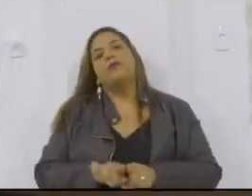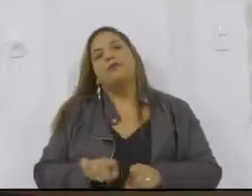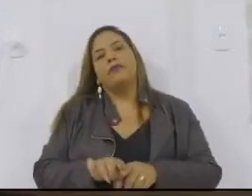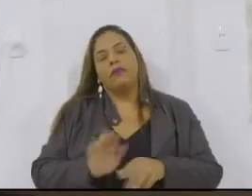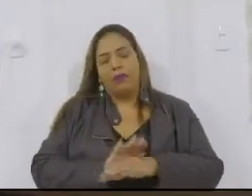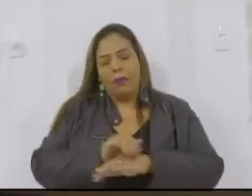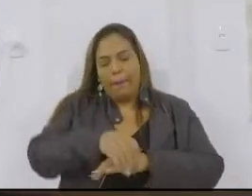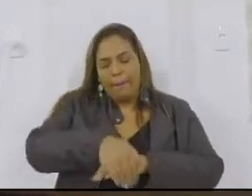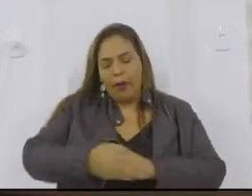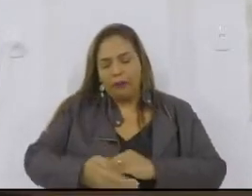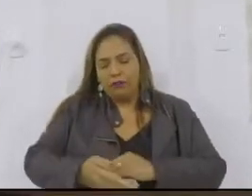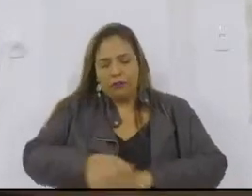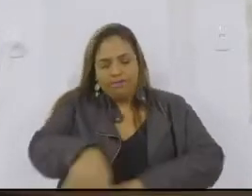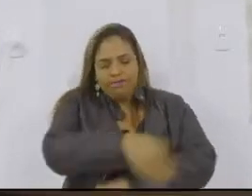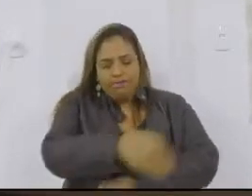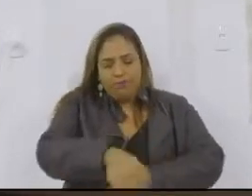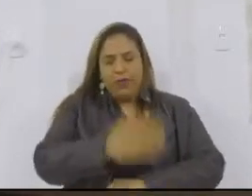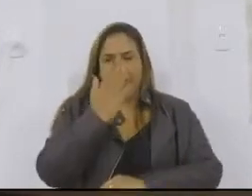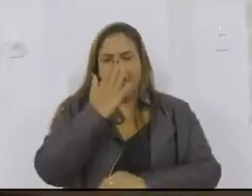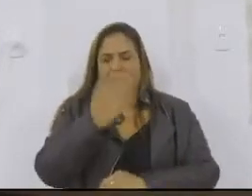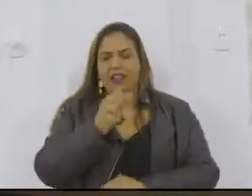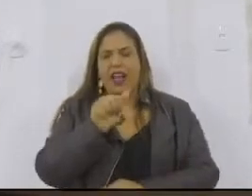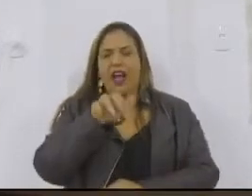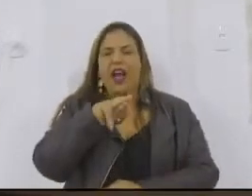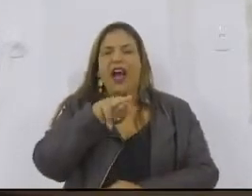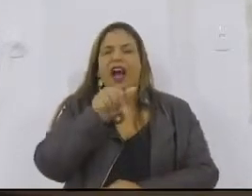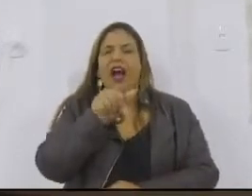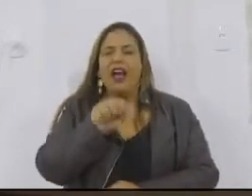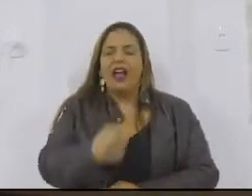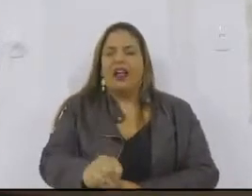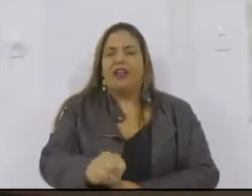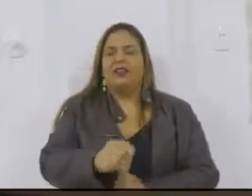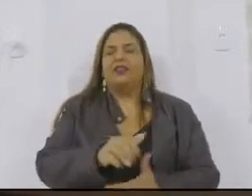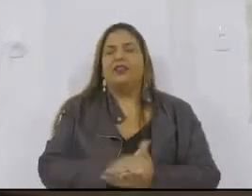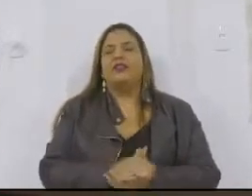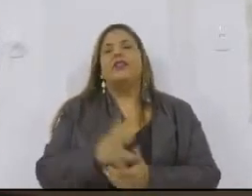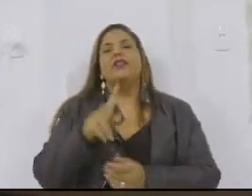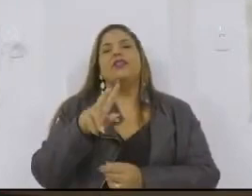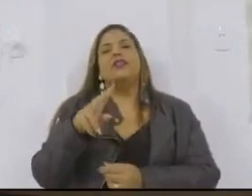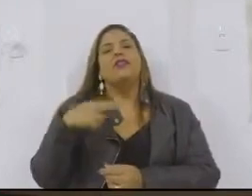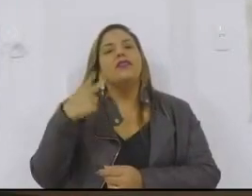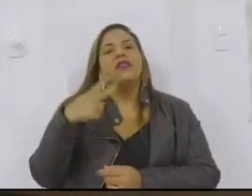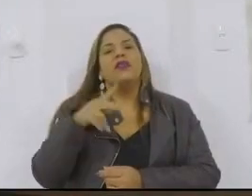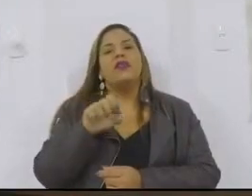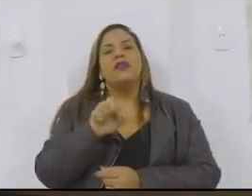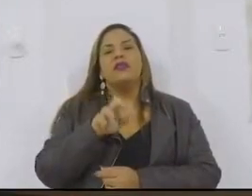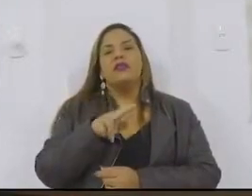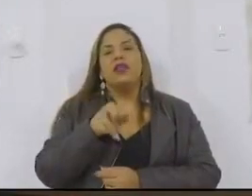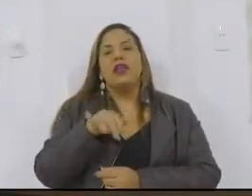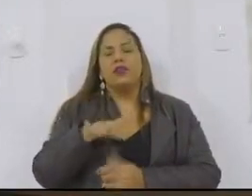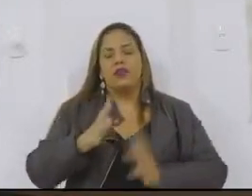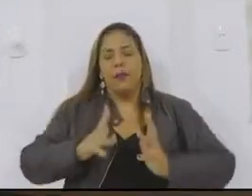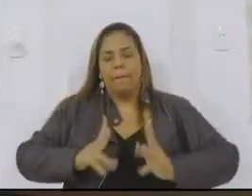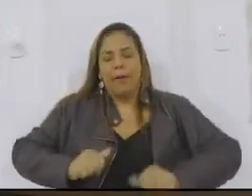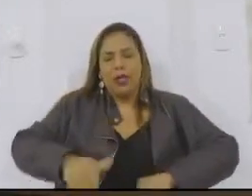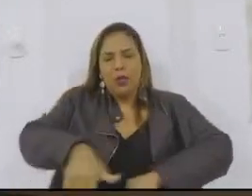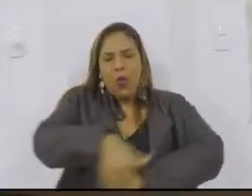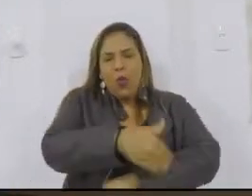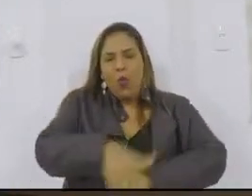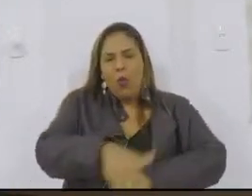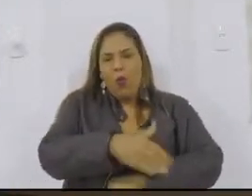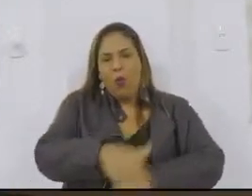Darcy Ribeiro, em frente ao Aras. Vereador Sérgio, através da Secretaria de Meio Ambiente, limpeza na rua 17, lote